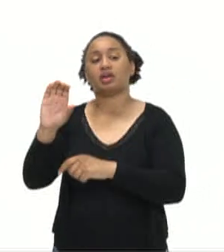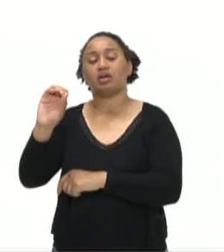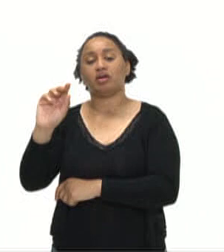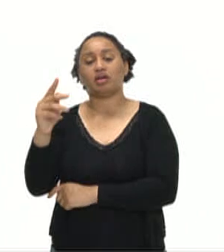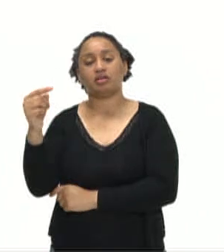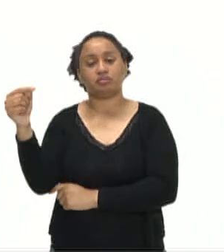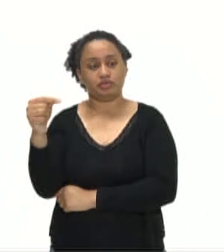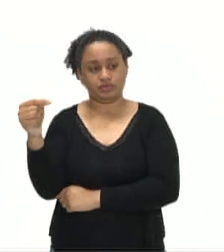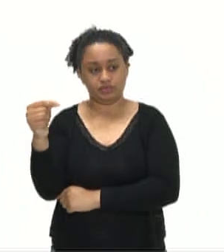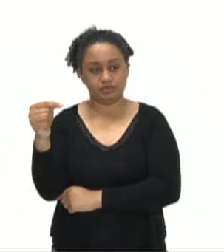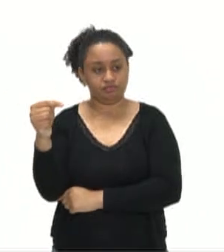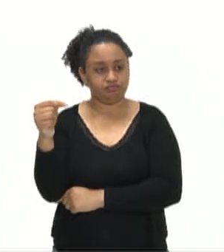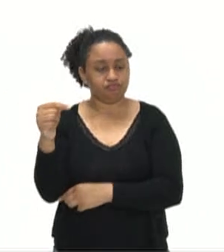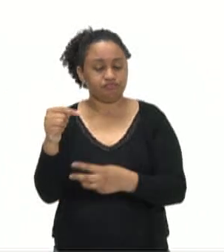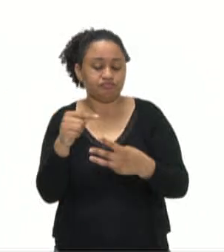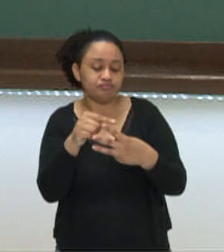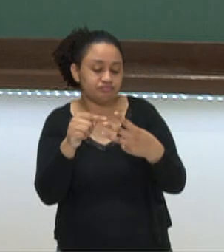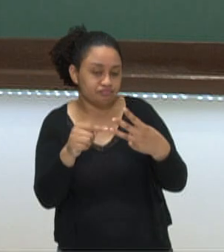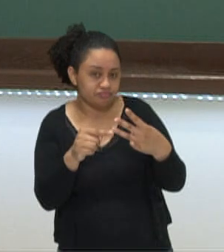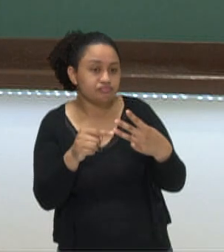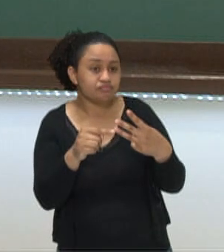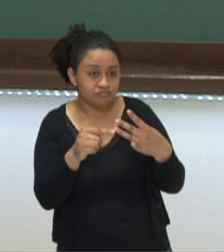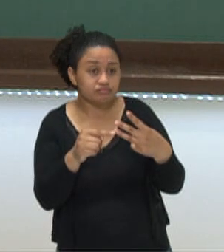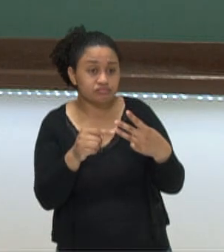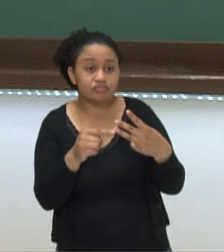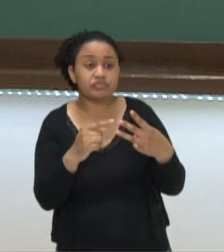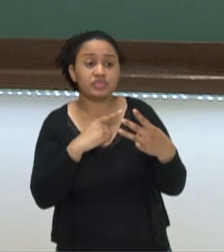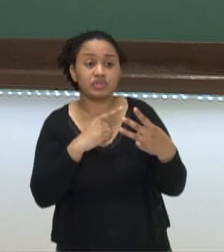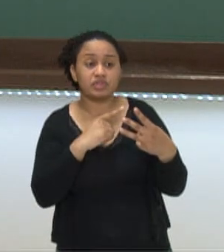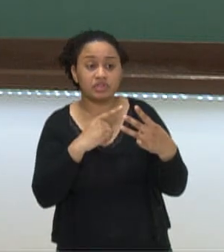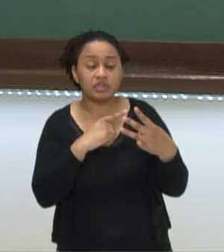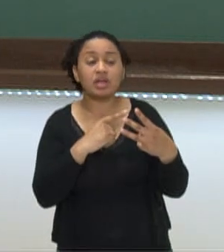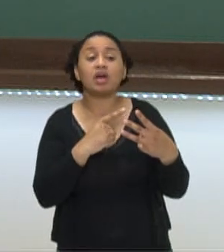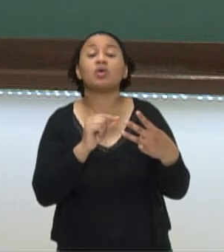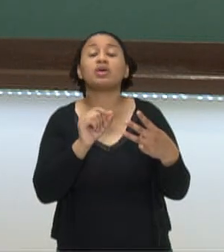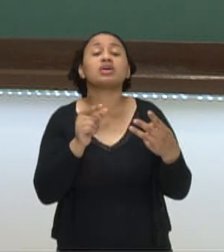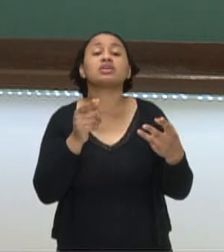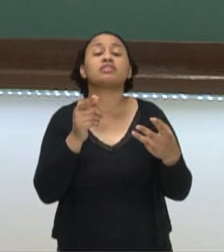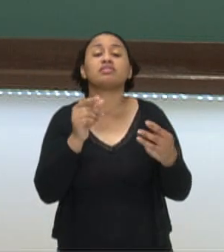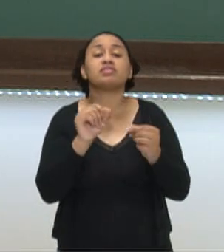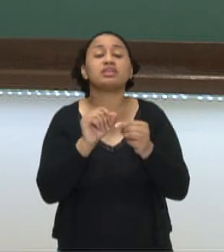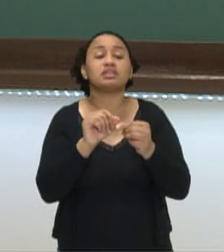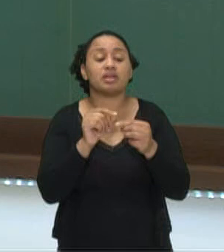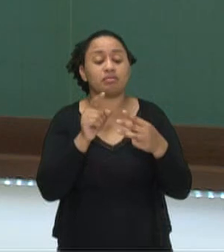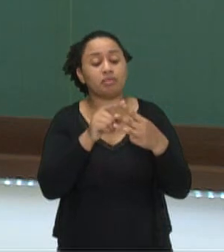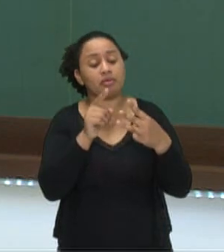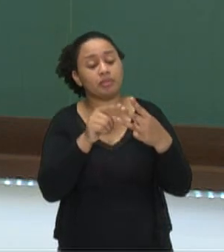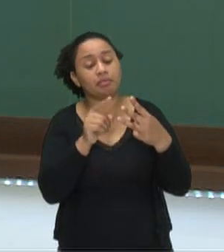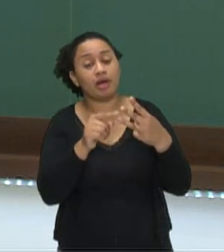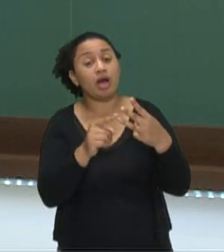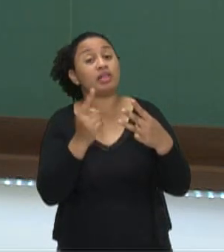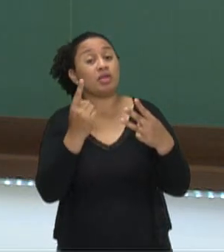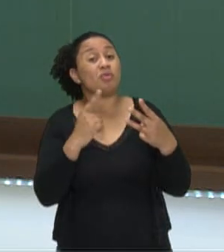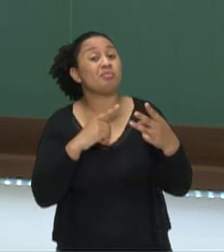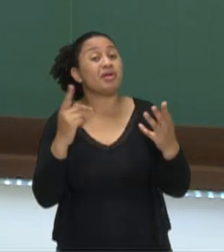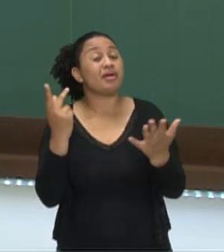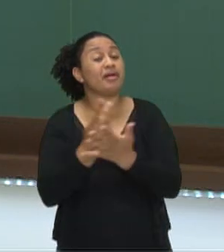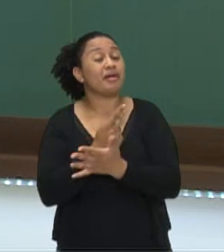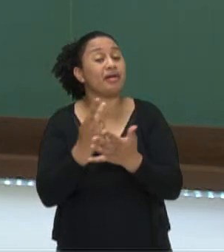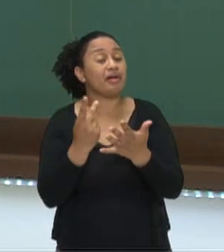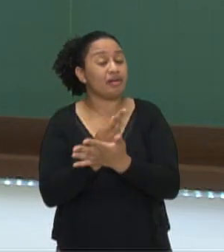íons OH-. Então, temos 3 afirmativas aqui. O que você vai fazer? Entre as 3, uma delas